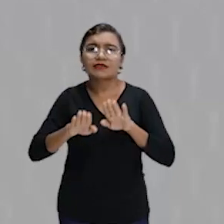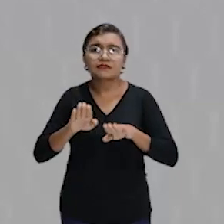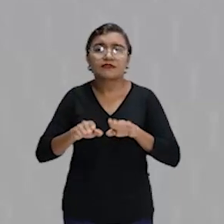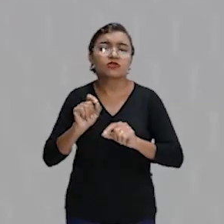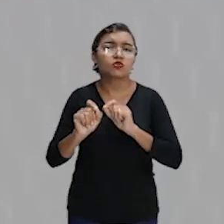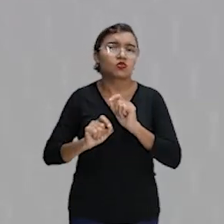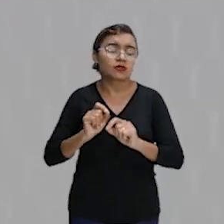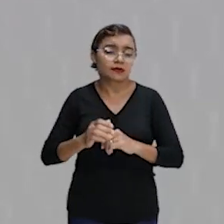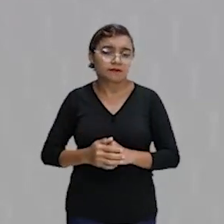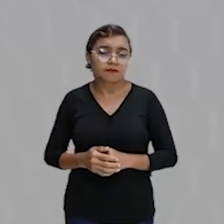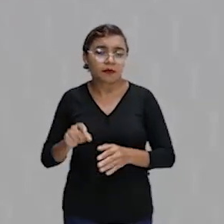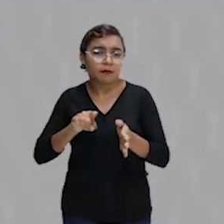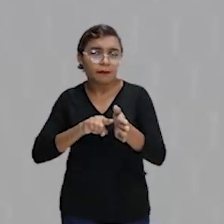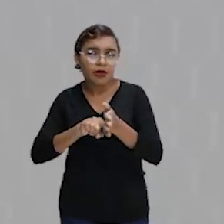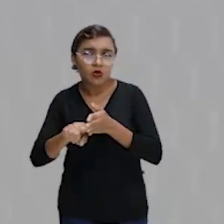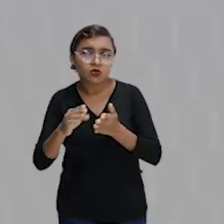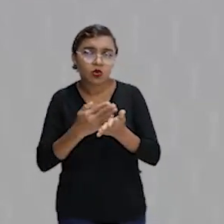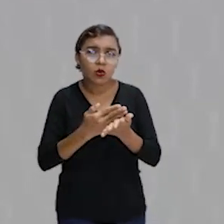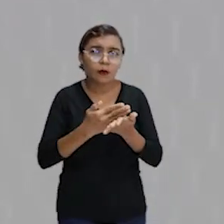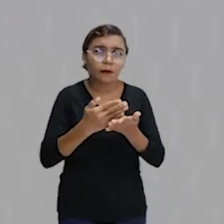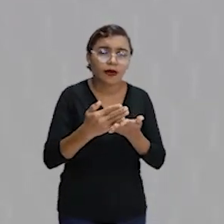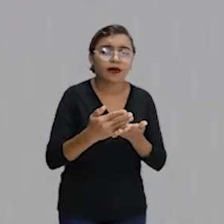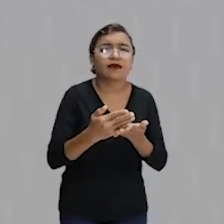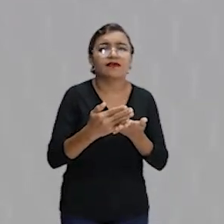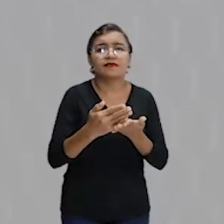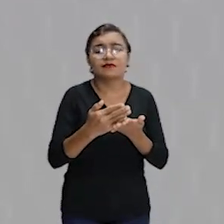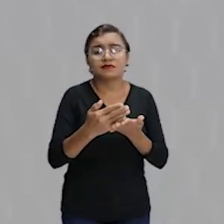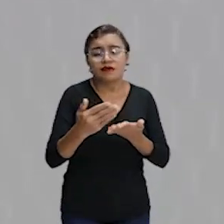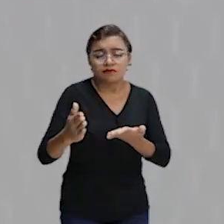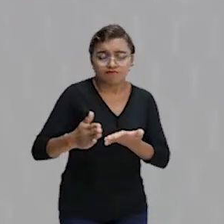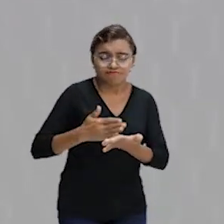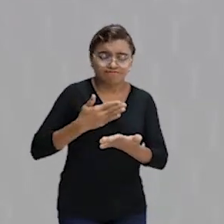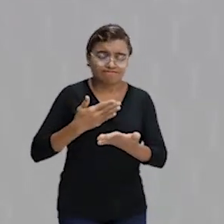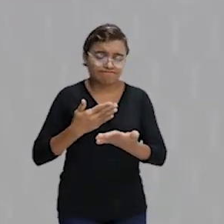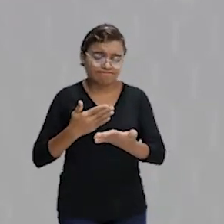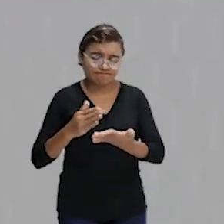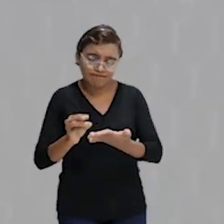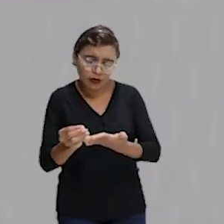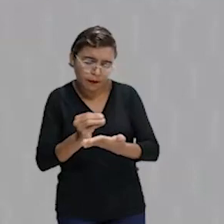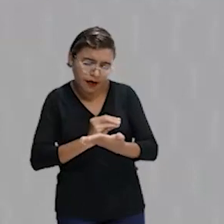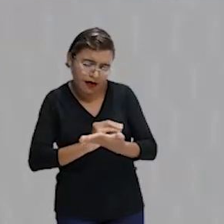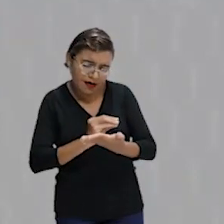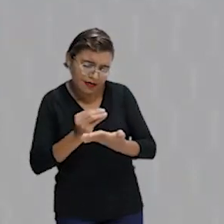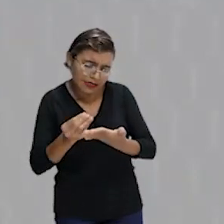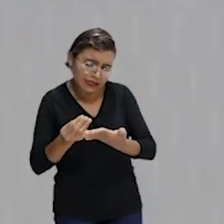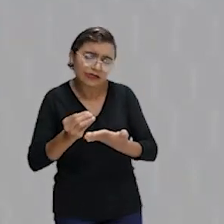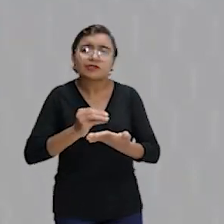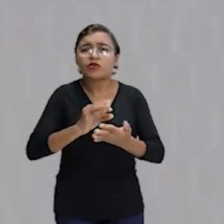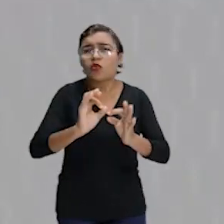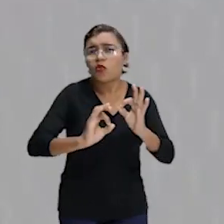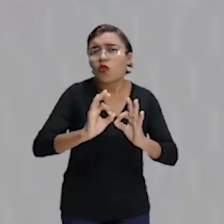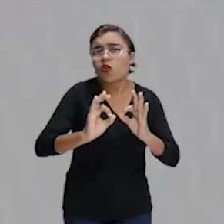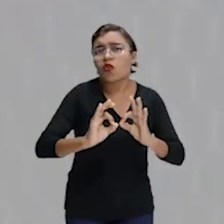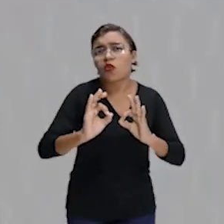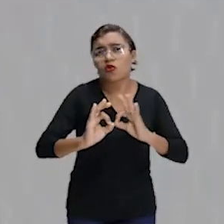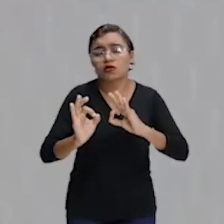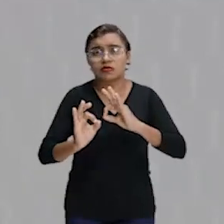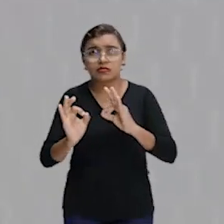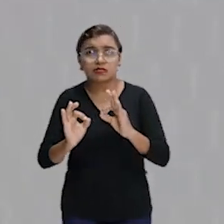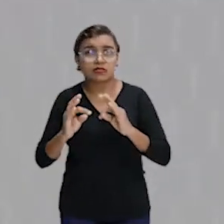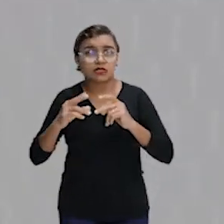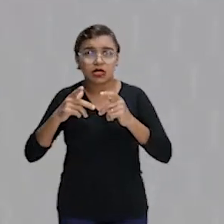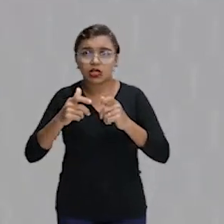que começa numa página e você vira a página e você se perde. Então, vai organizando tudo bonitinho, direitinho,